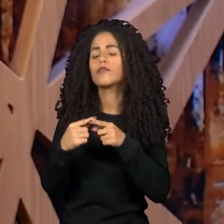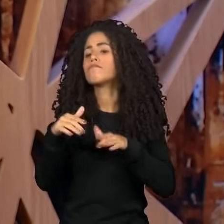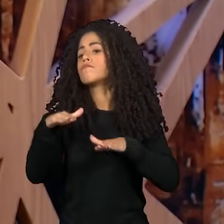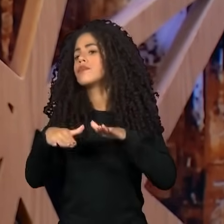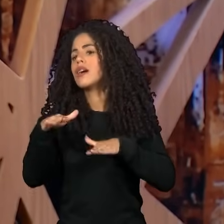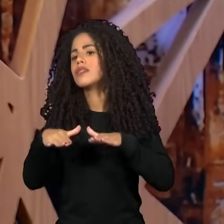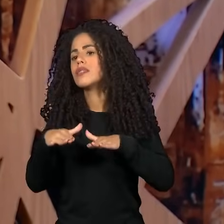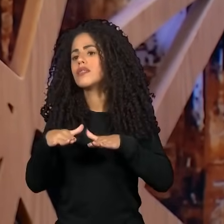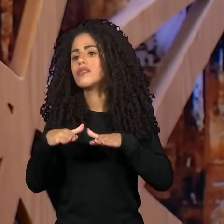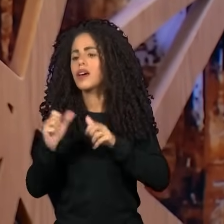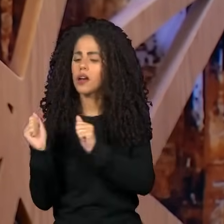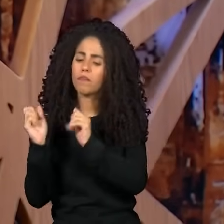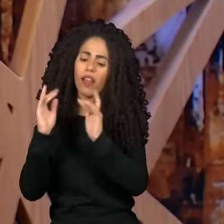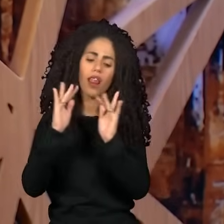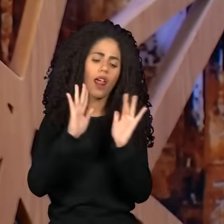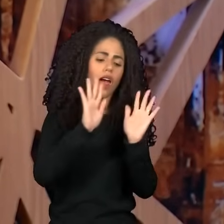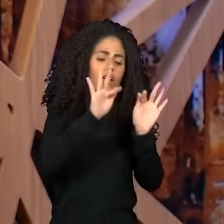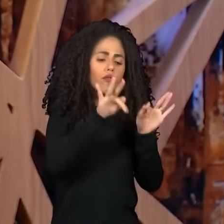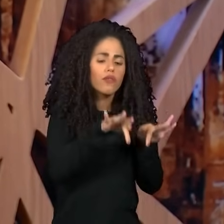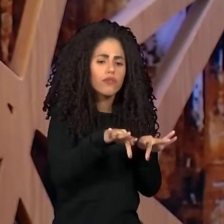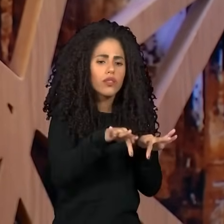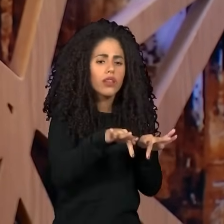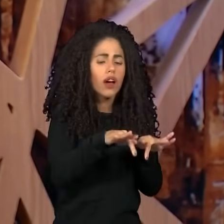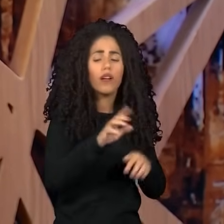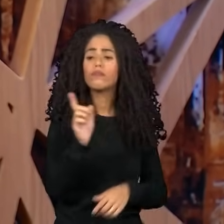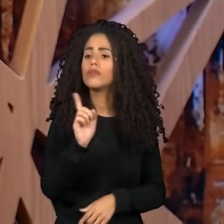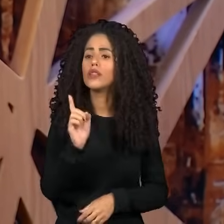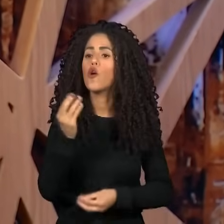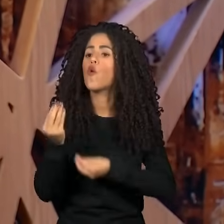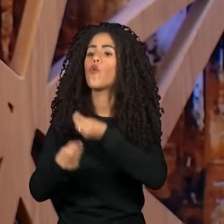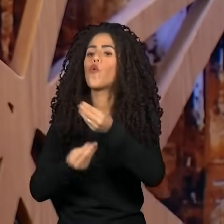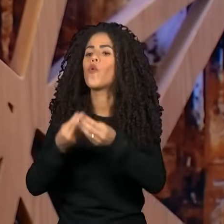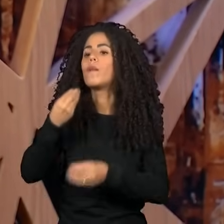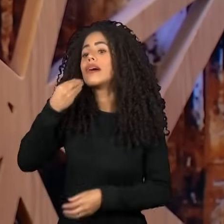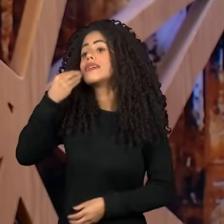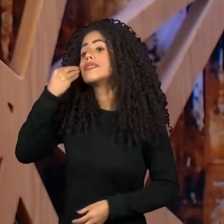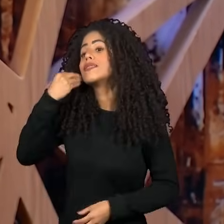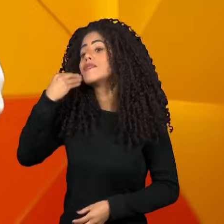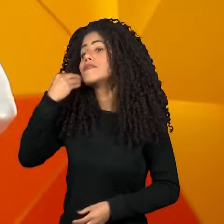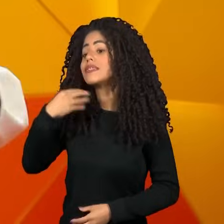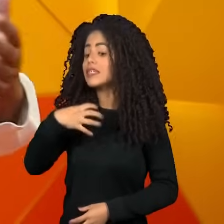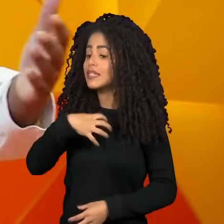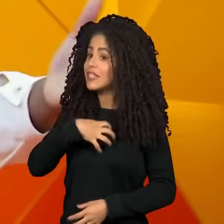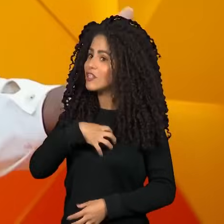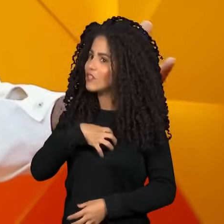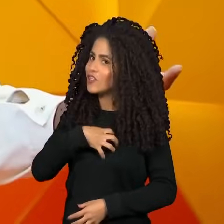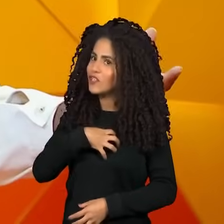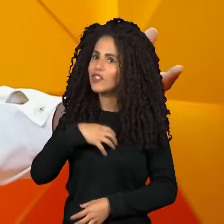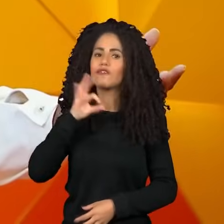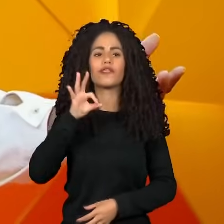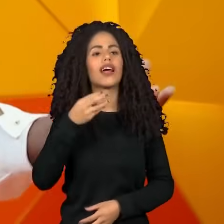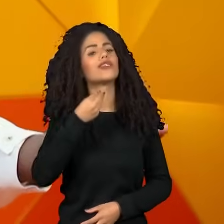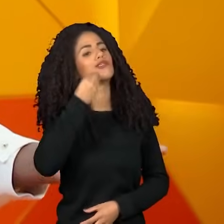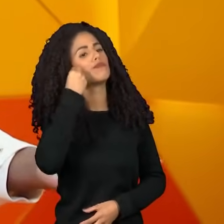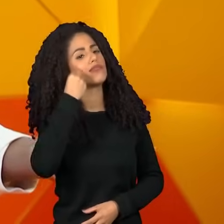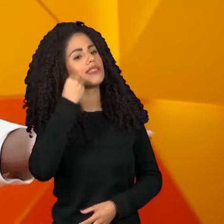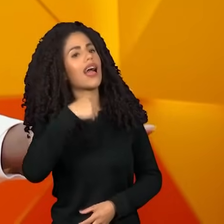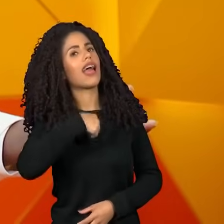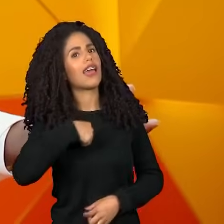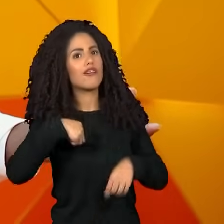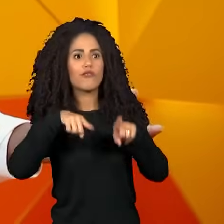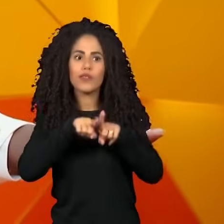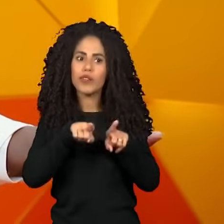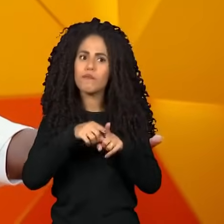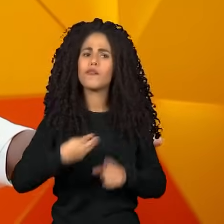o final de como é a vivência desse amor, mas como é a experiência de amar. A experiência. E eu vivi uma experiência